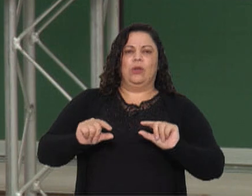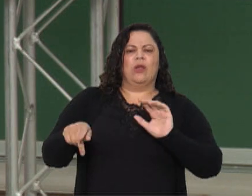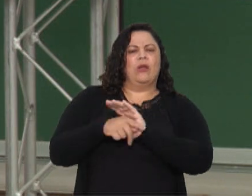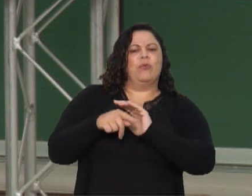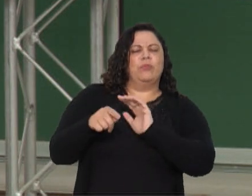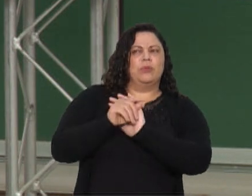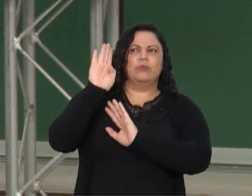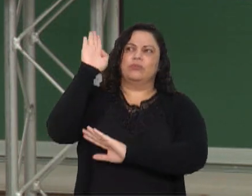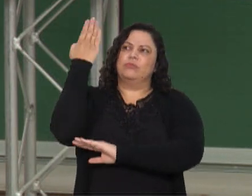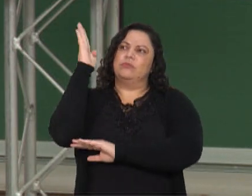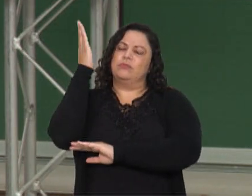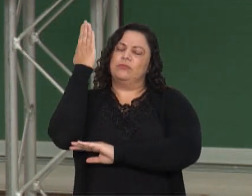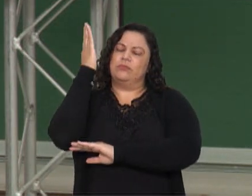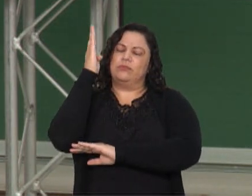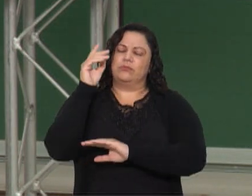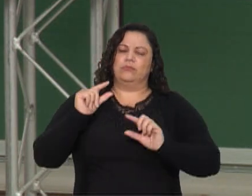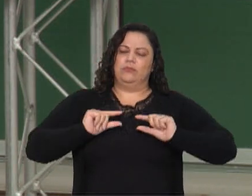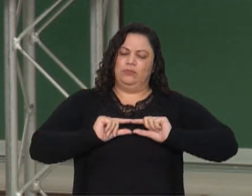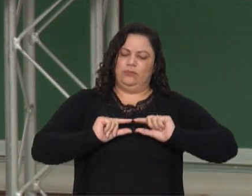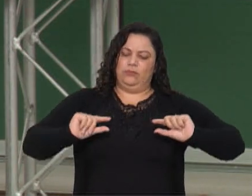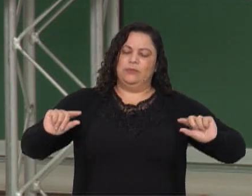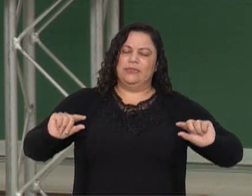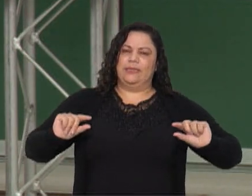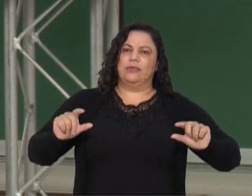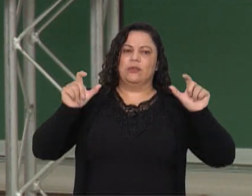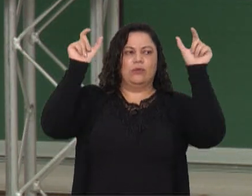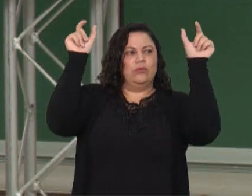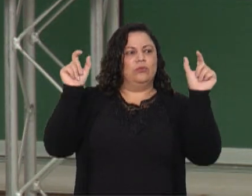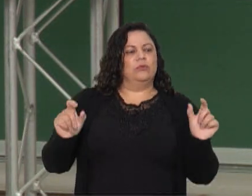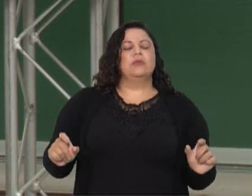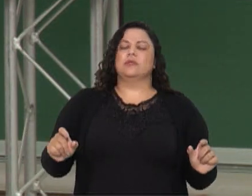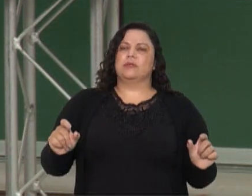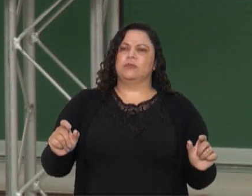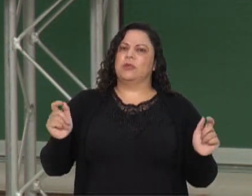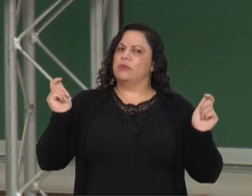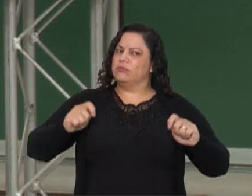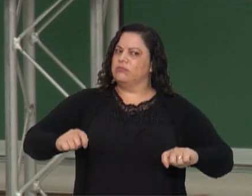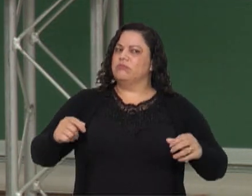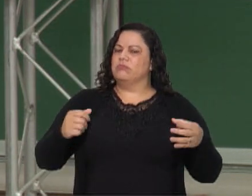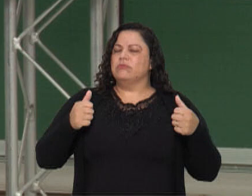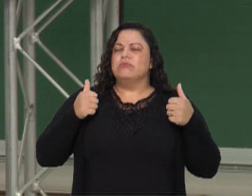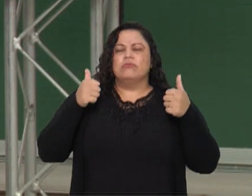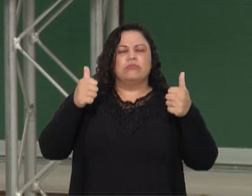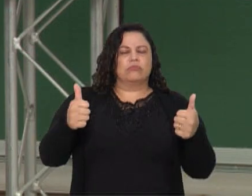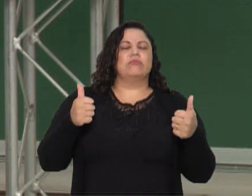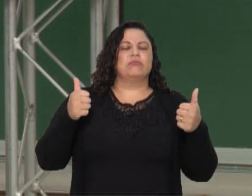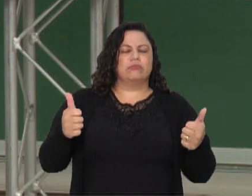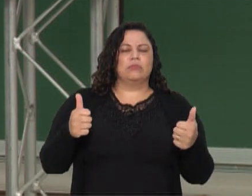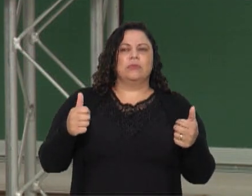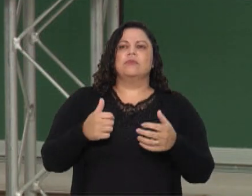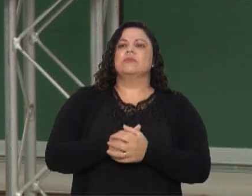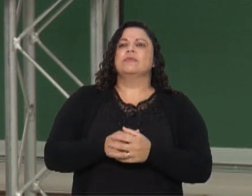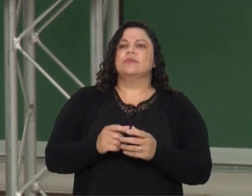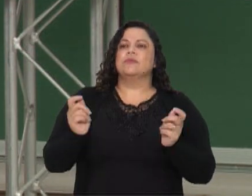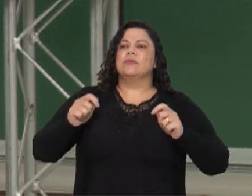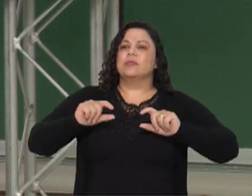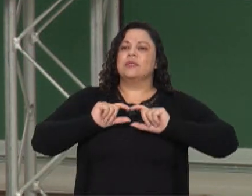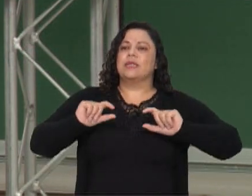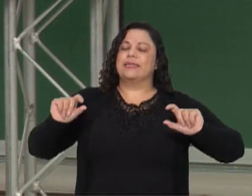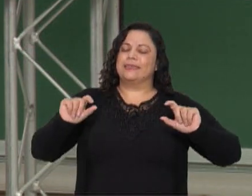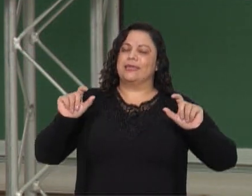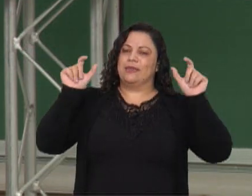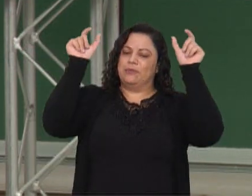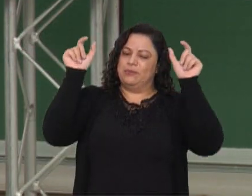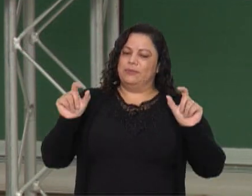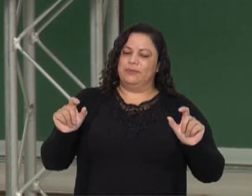bem geométricas, né? Os espaços entre elas são bem precisos, né? Formando assim uma estética mais